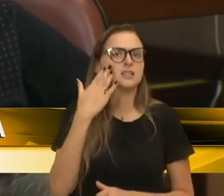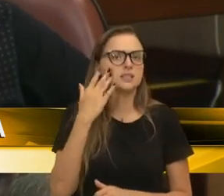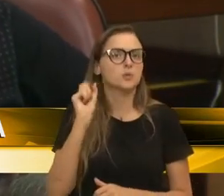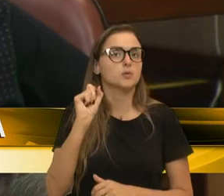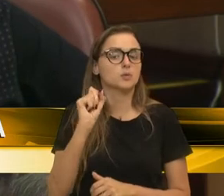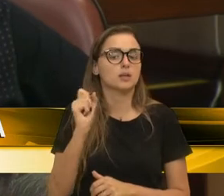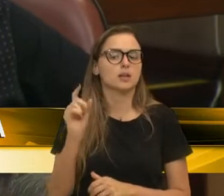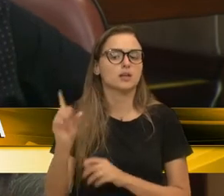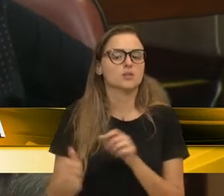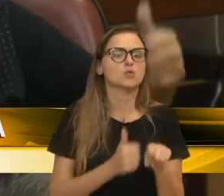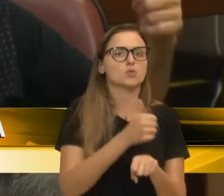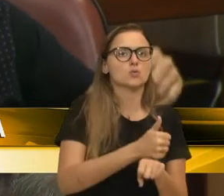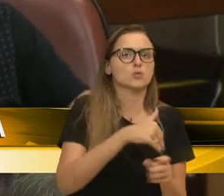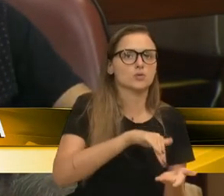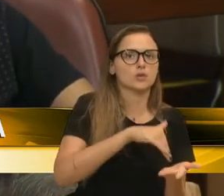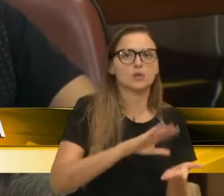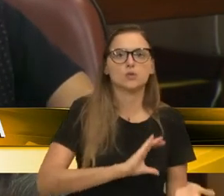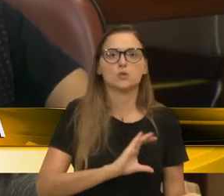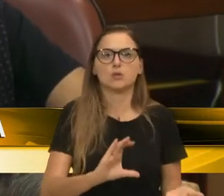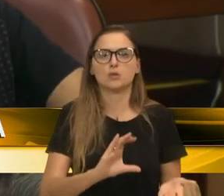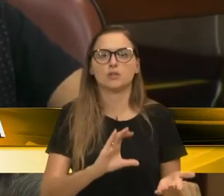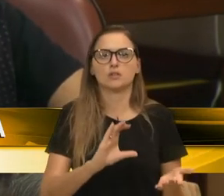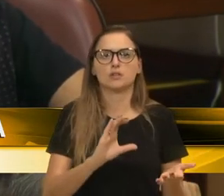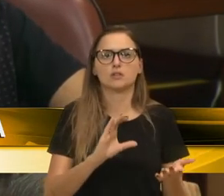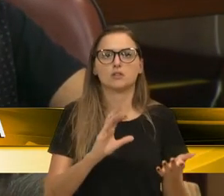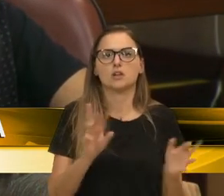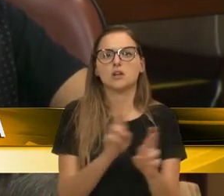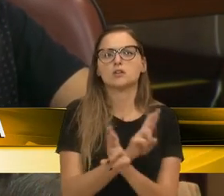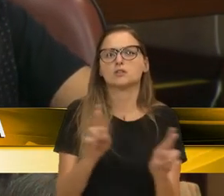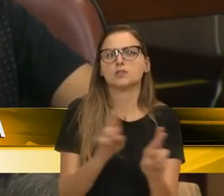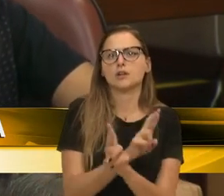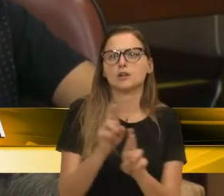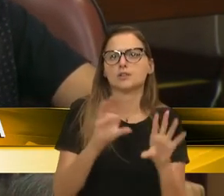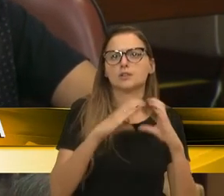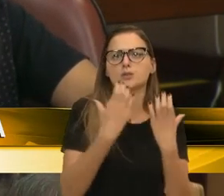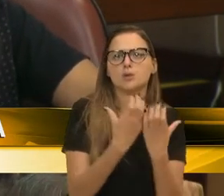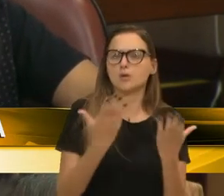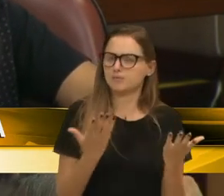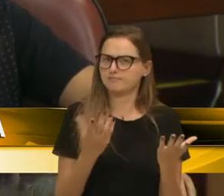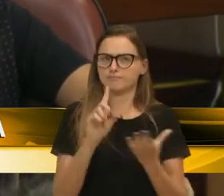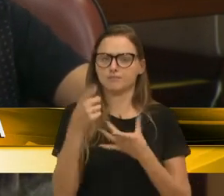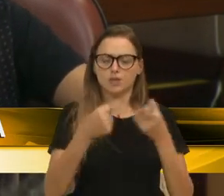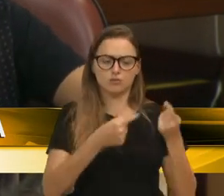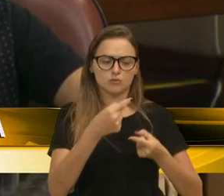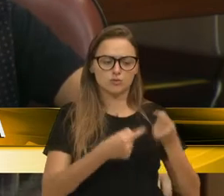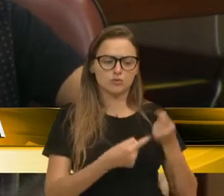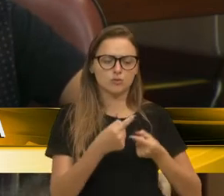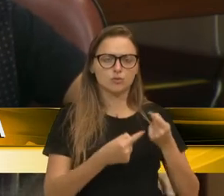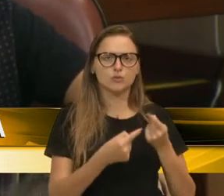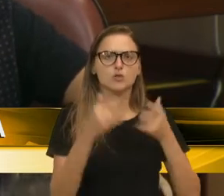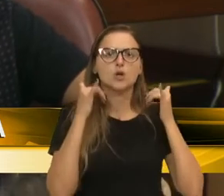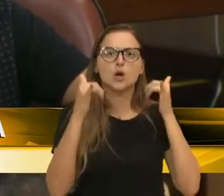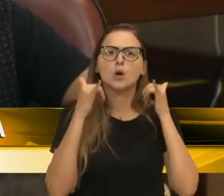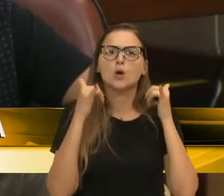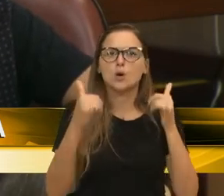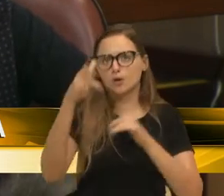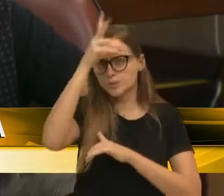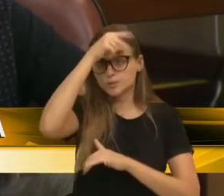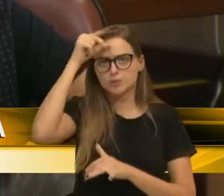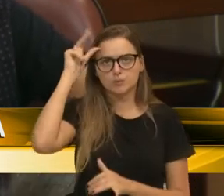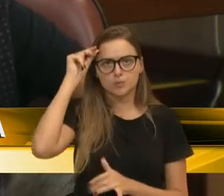do secretário? O coordenador de Relações Comunitárias. Então, não se discute transporte coletivo dessa maneira. E